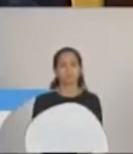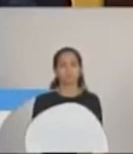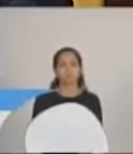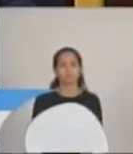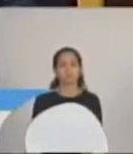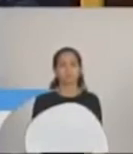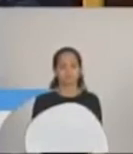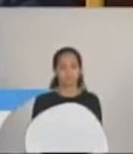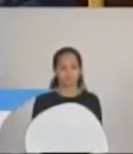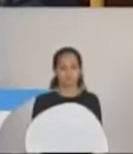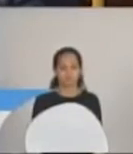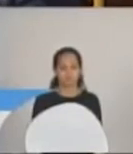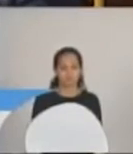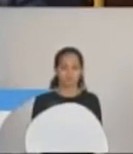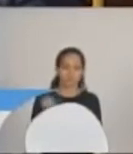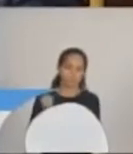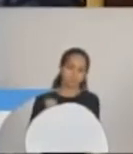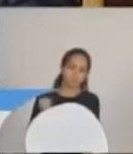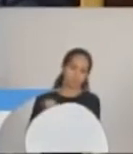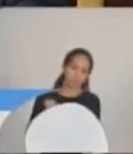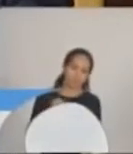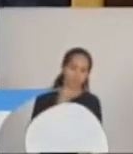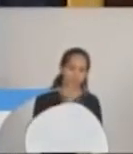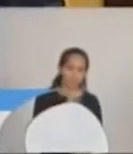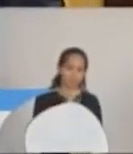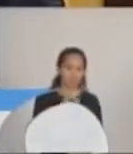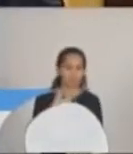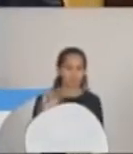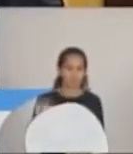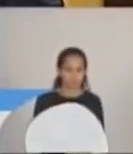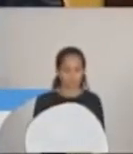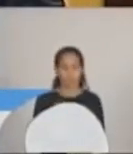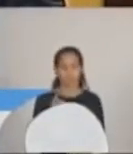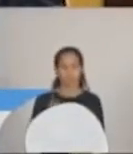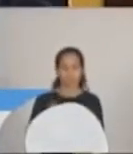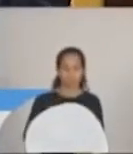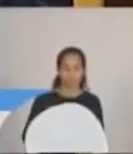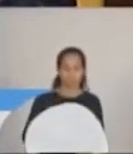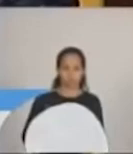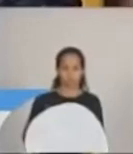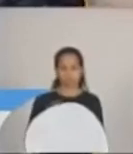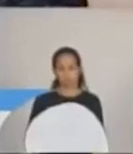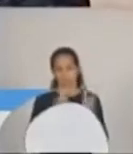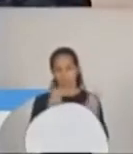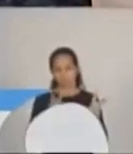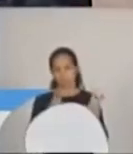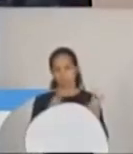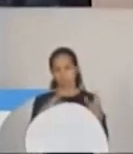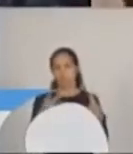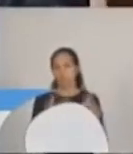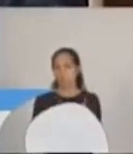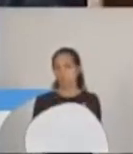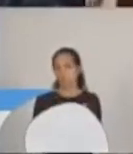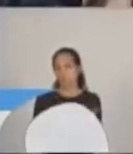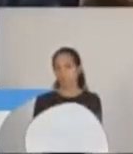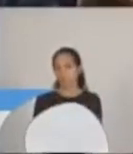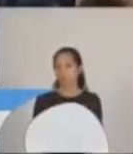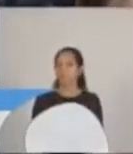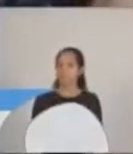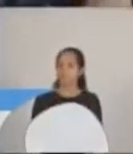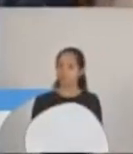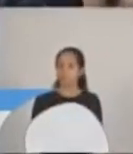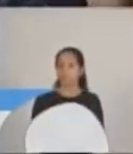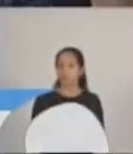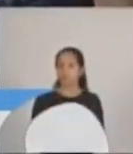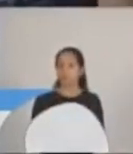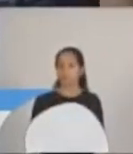já por alguns anos na CCJ, uma matéria complexa, mas que não nos